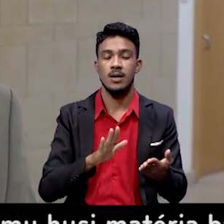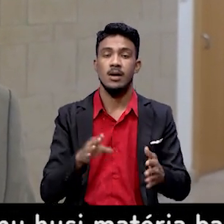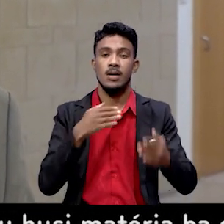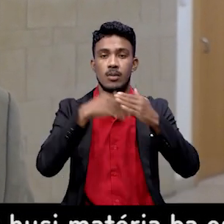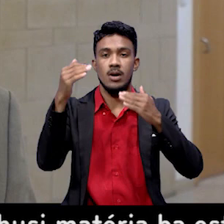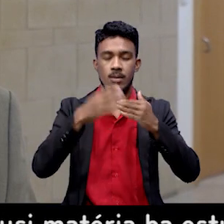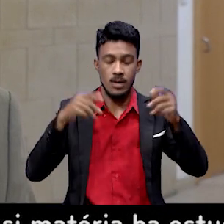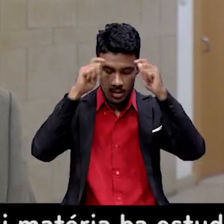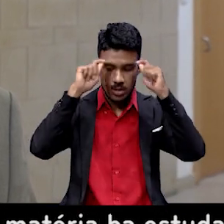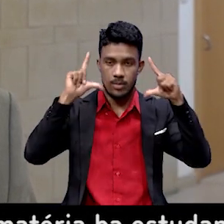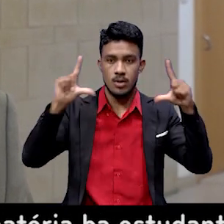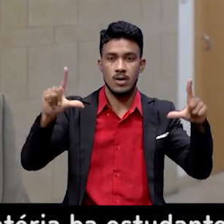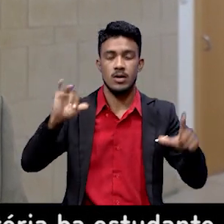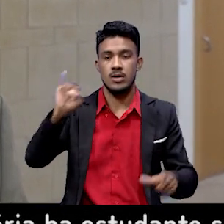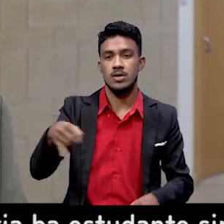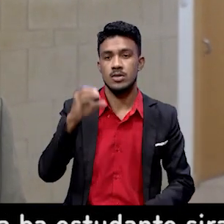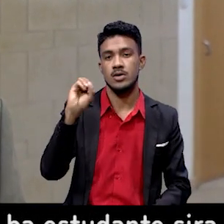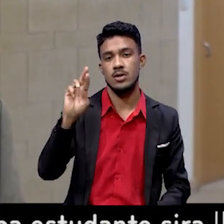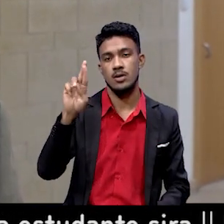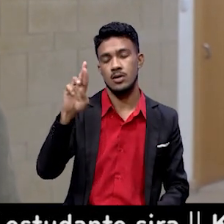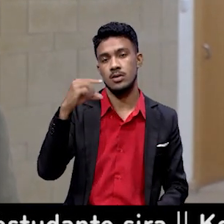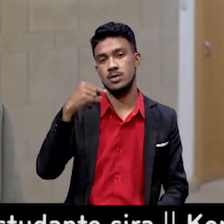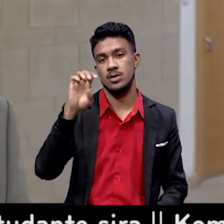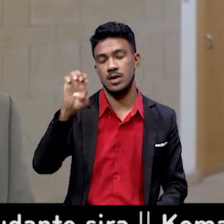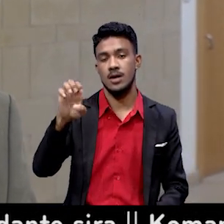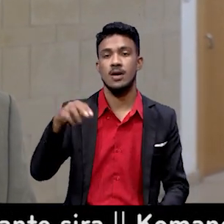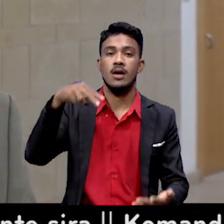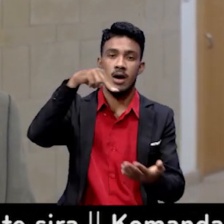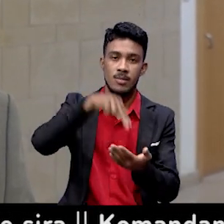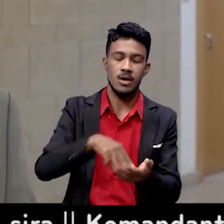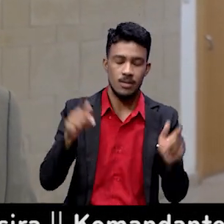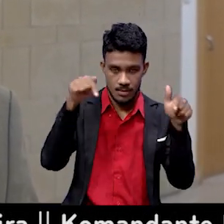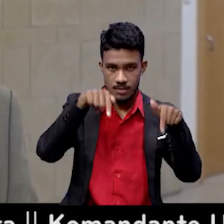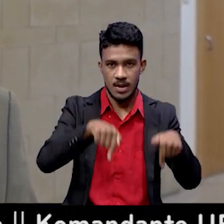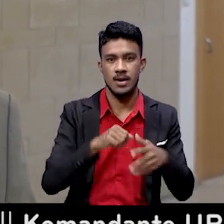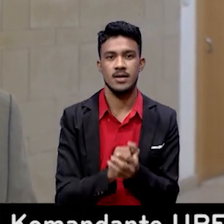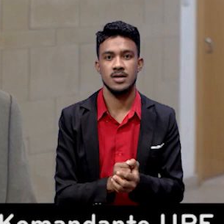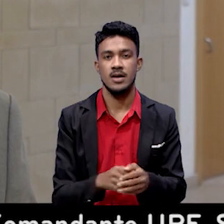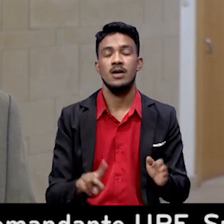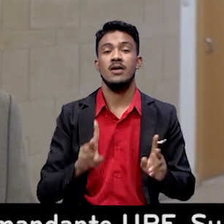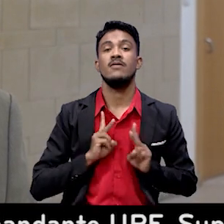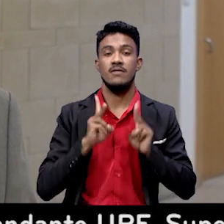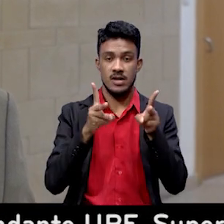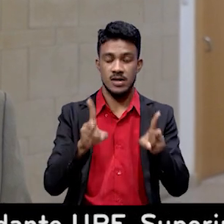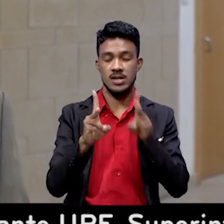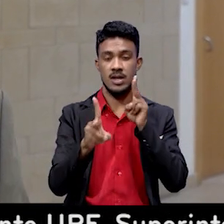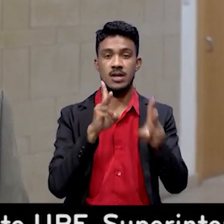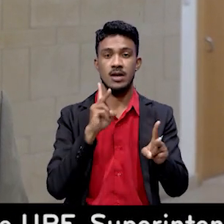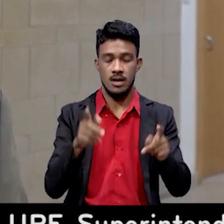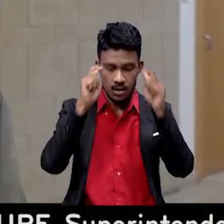problema the morning Jorge Sampaio sem abrir que depois minha mãe que dá-se visita a timor-leste